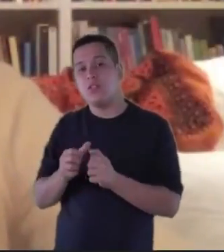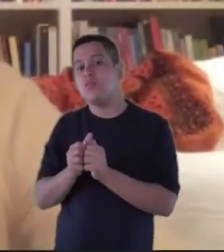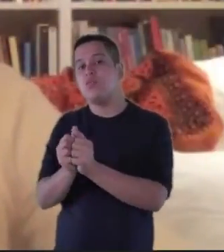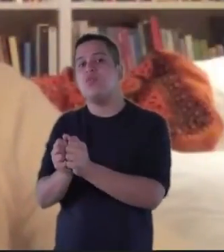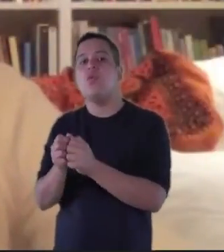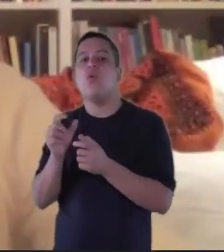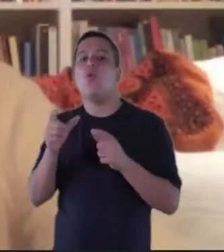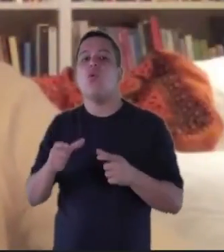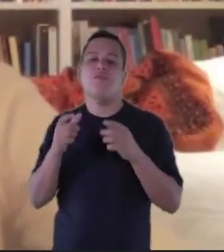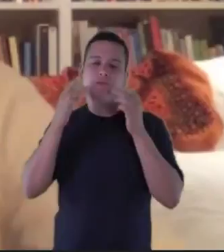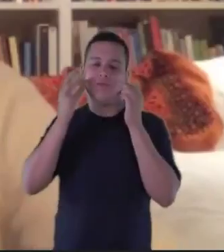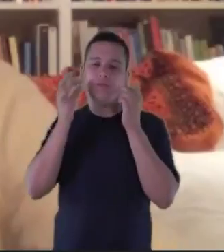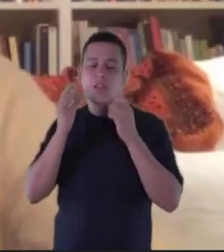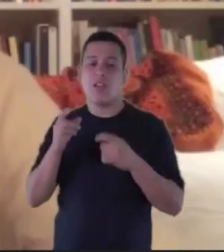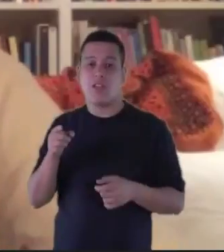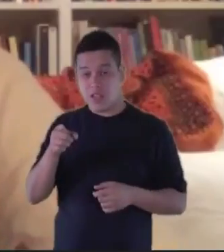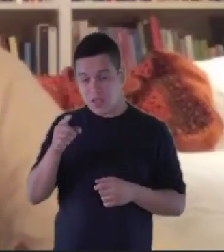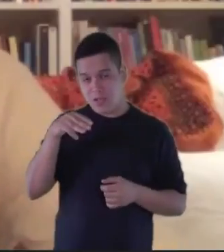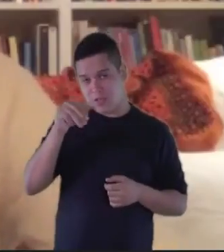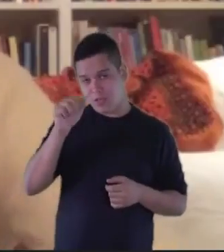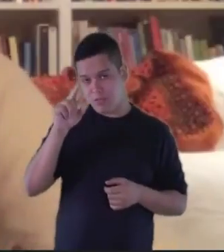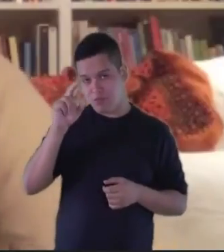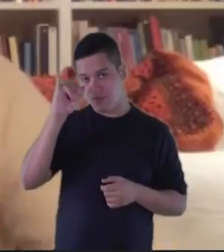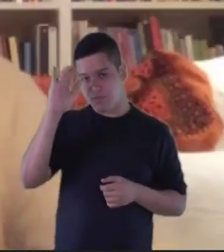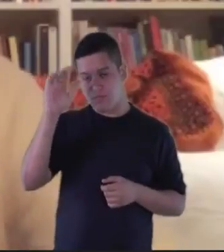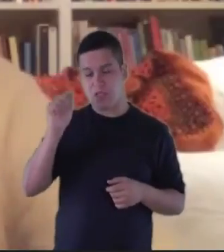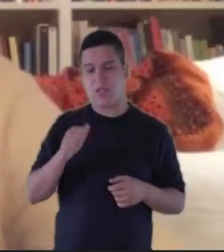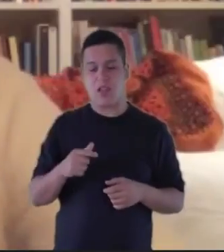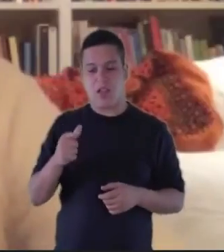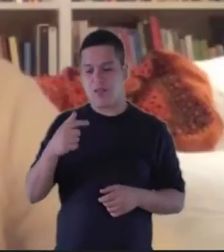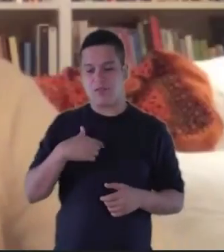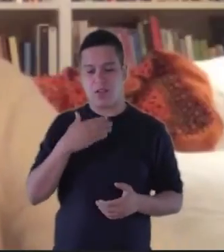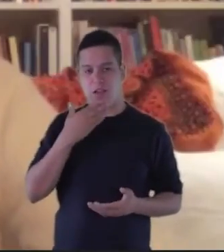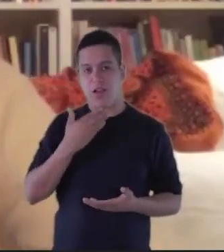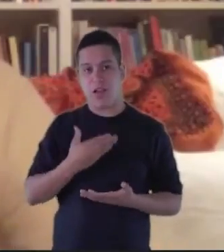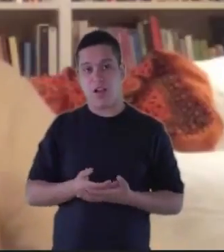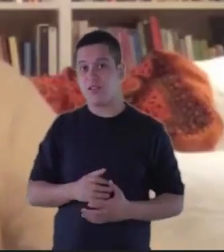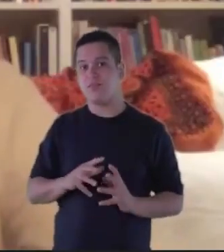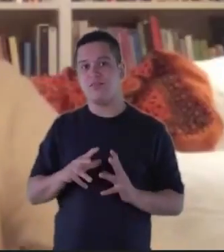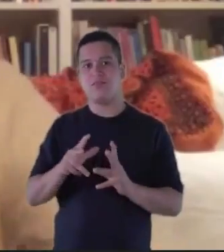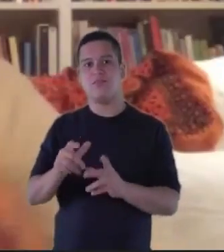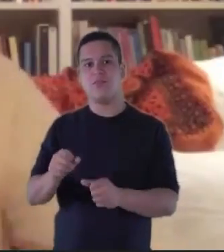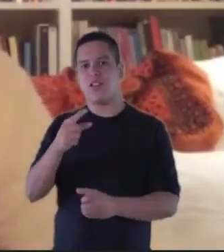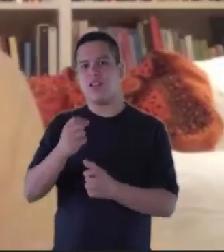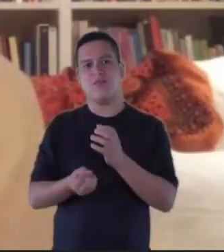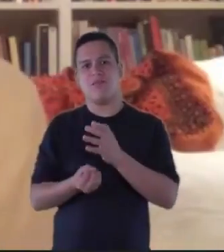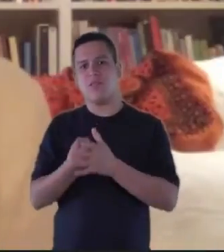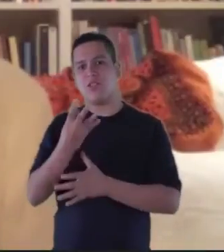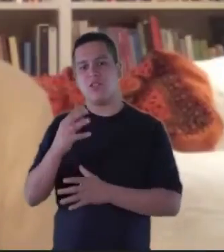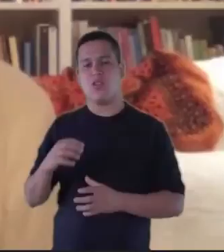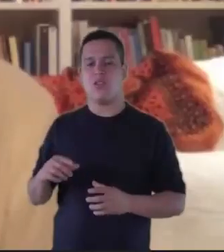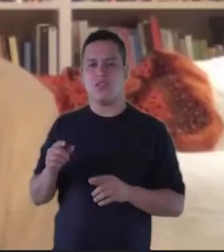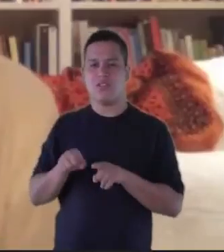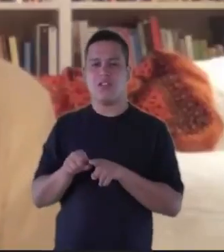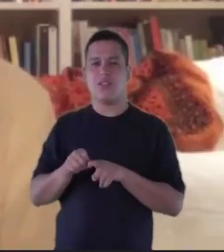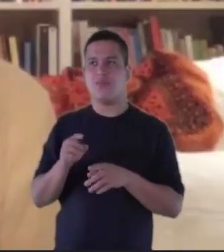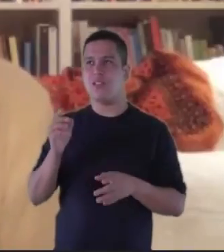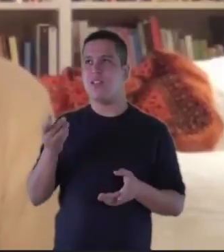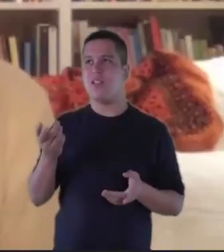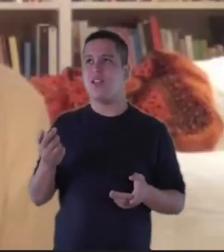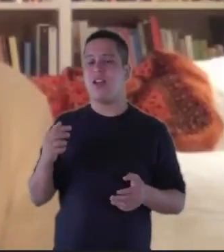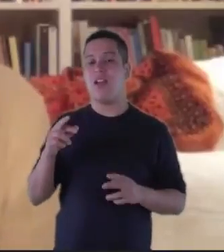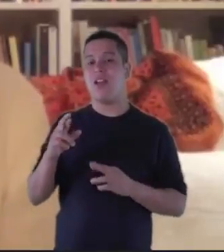acho a Maria Clara realmente uma coisa assim fora do normal, tudo que ela inventou ali, aquele universo, daqueles personagens e